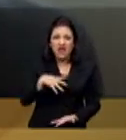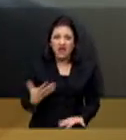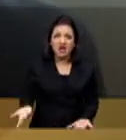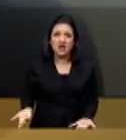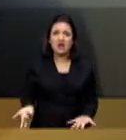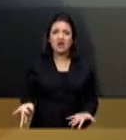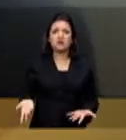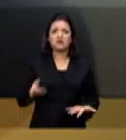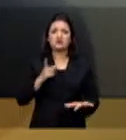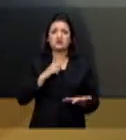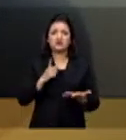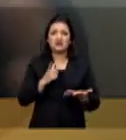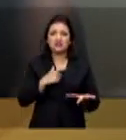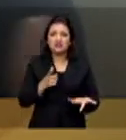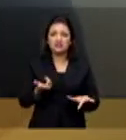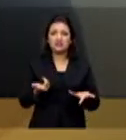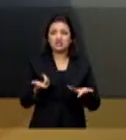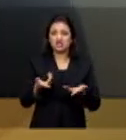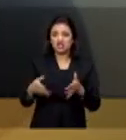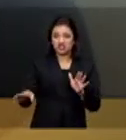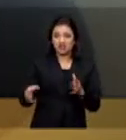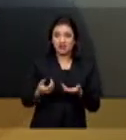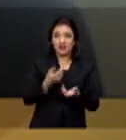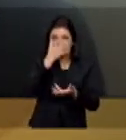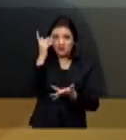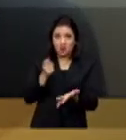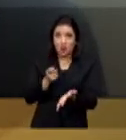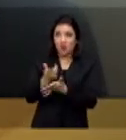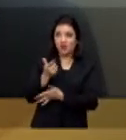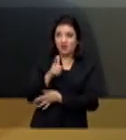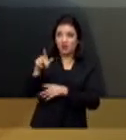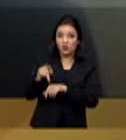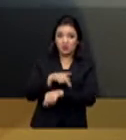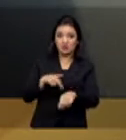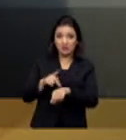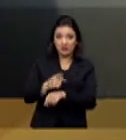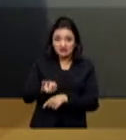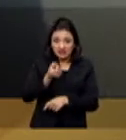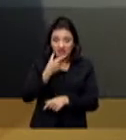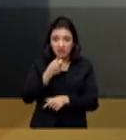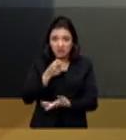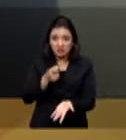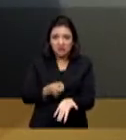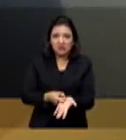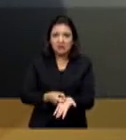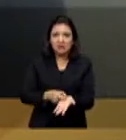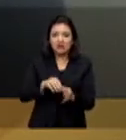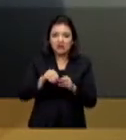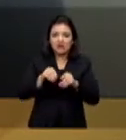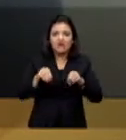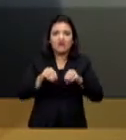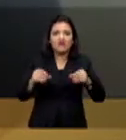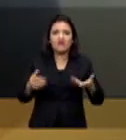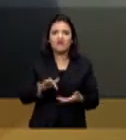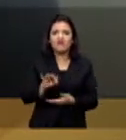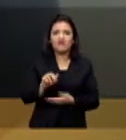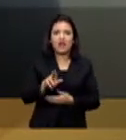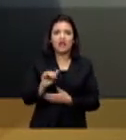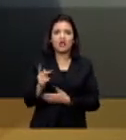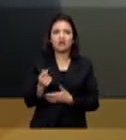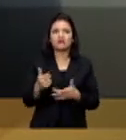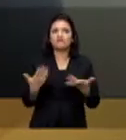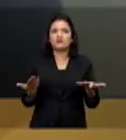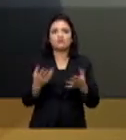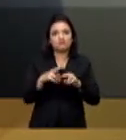de medicamentos como reumatismo, enfim. E o que acontece neste processo em relação a este tipo